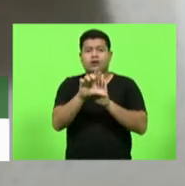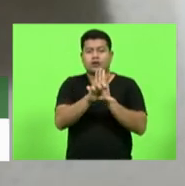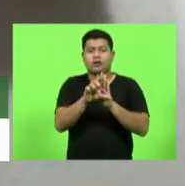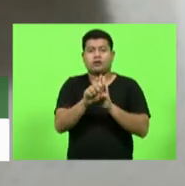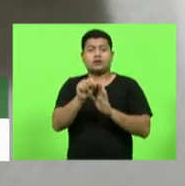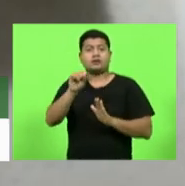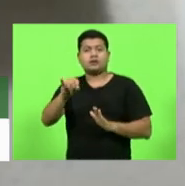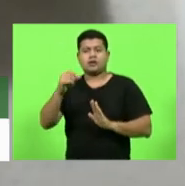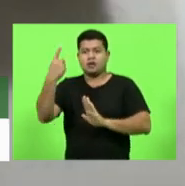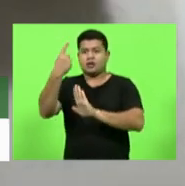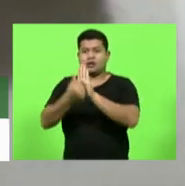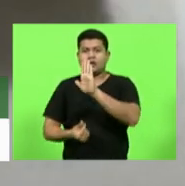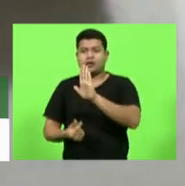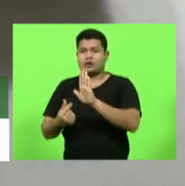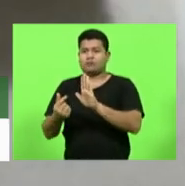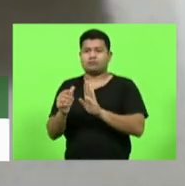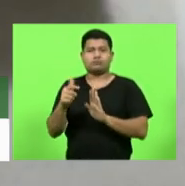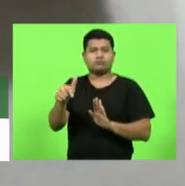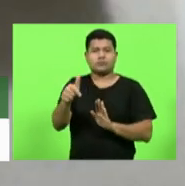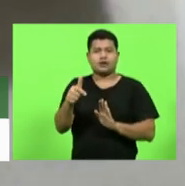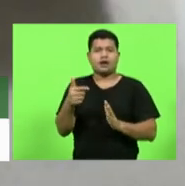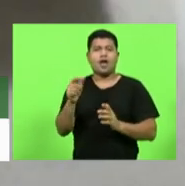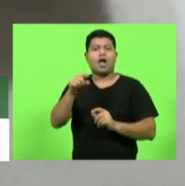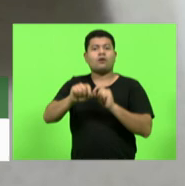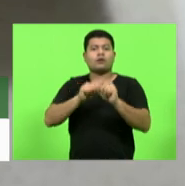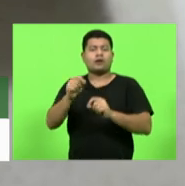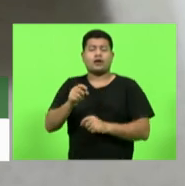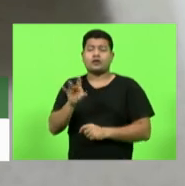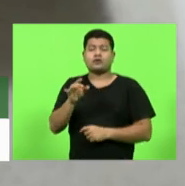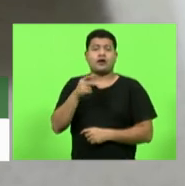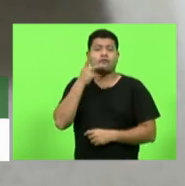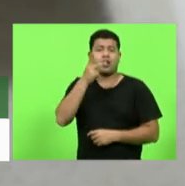falo muito especificamente naquilo que nós trabalhamos no Tribunal de Contas.